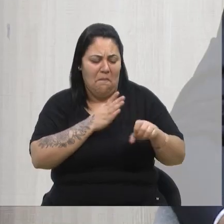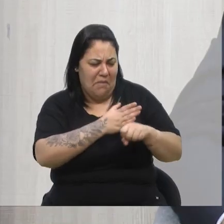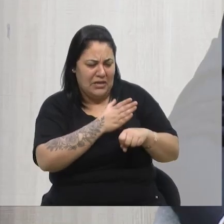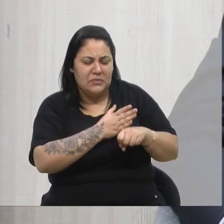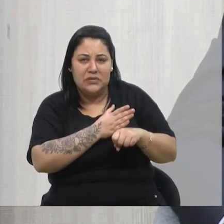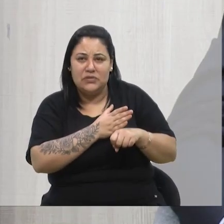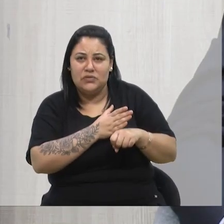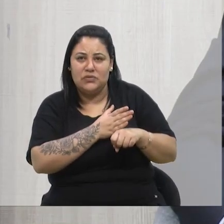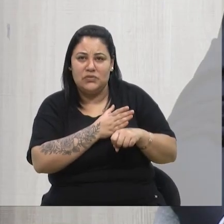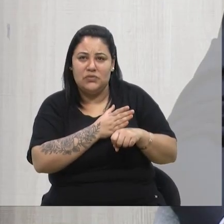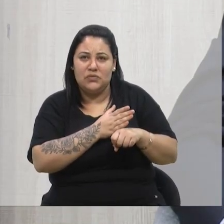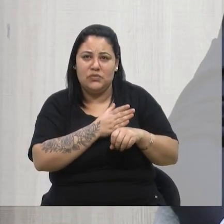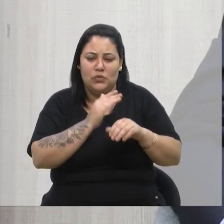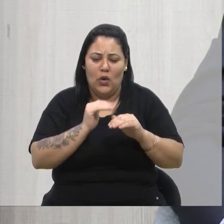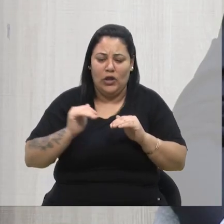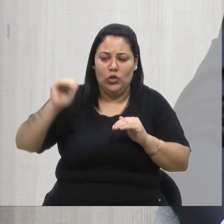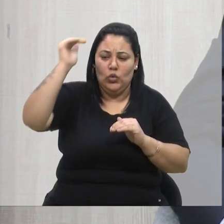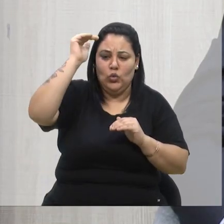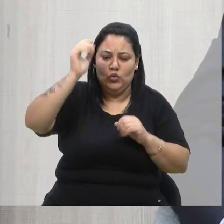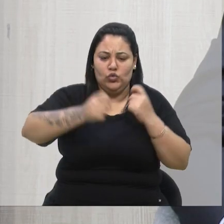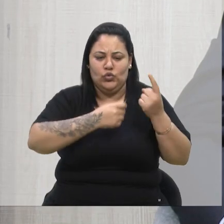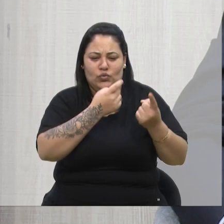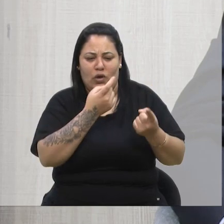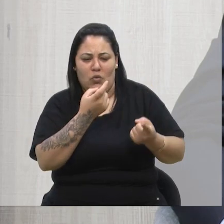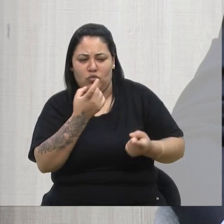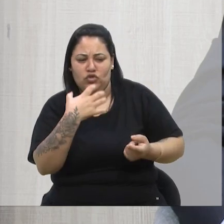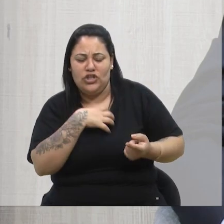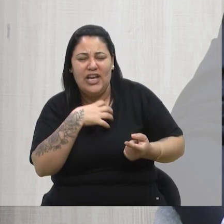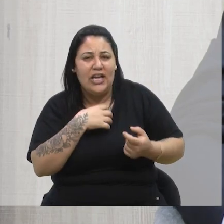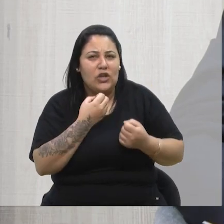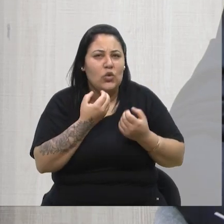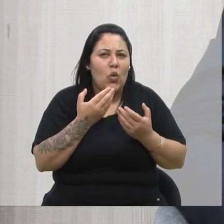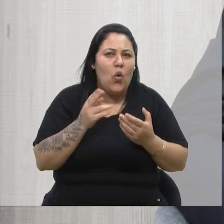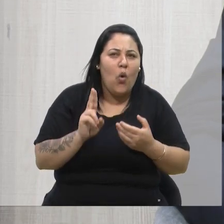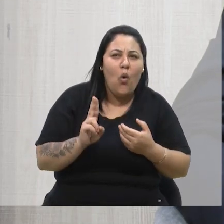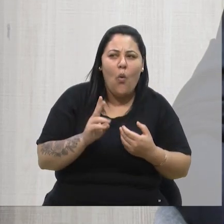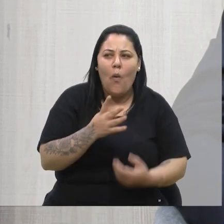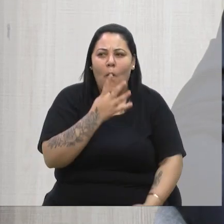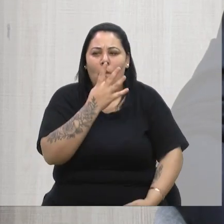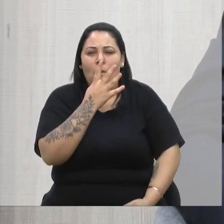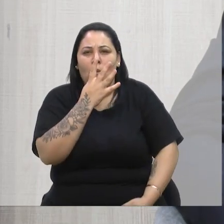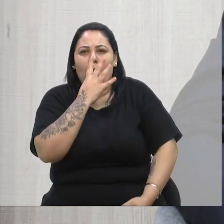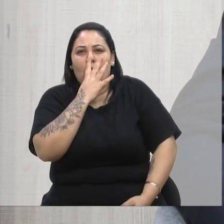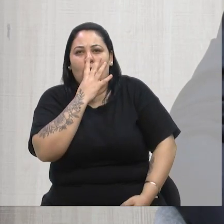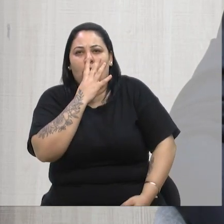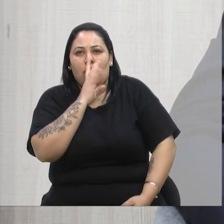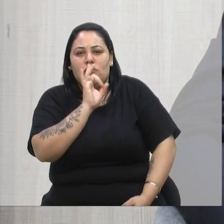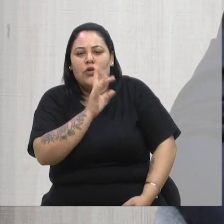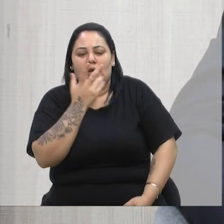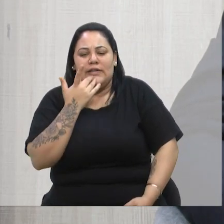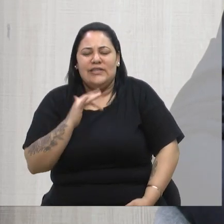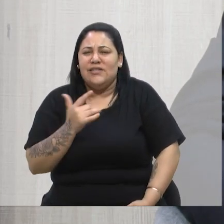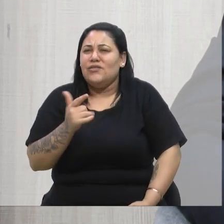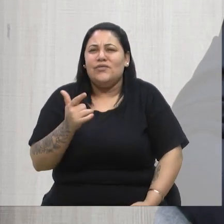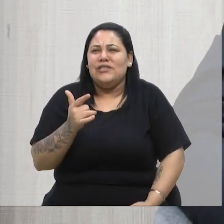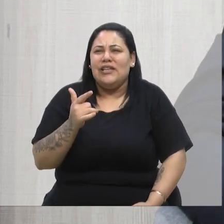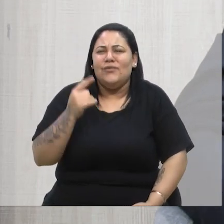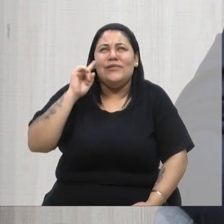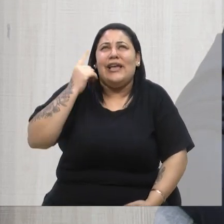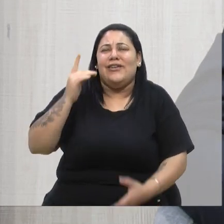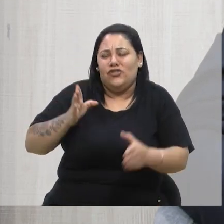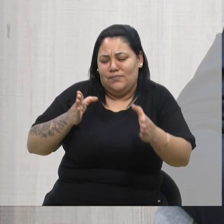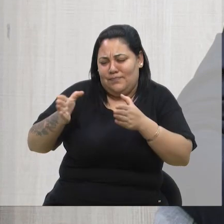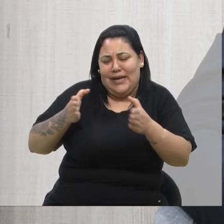Isso tem envolvido os adultos de certo modo? Ou é algo que impressiona mais as crianças? Eu não tenho muita ideia